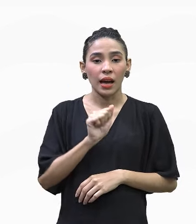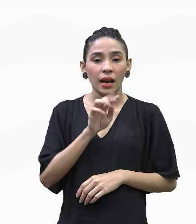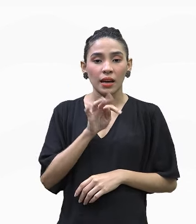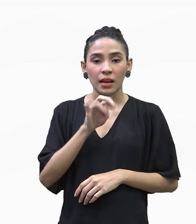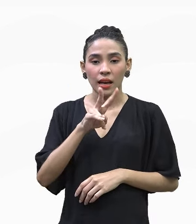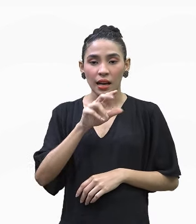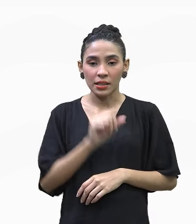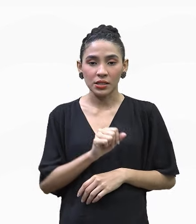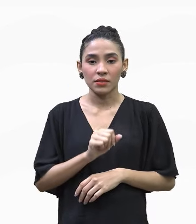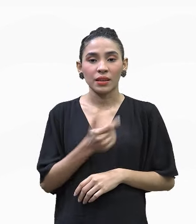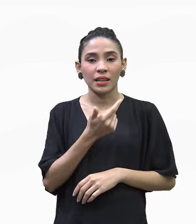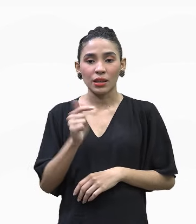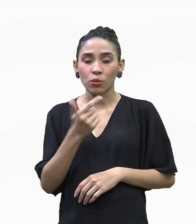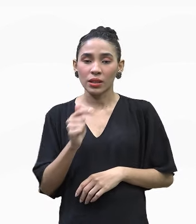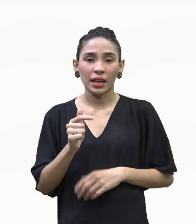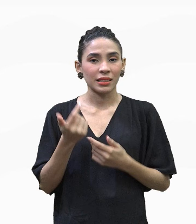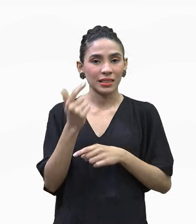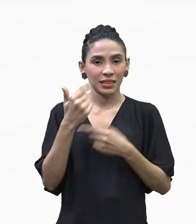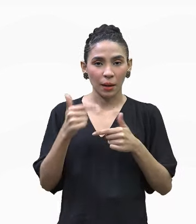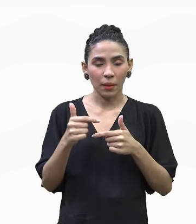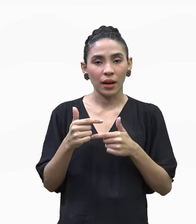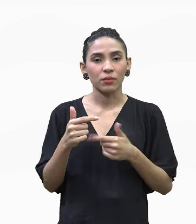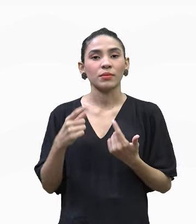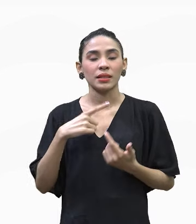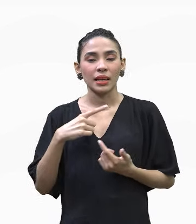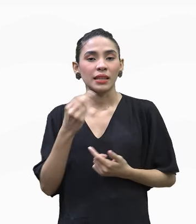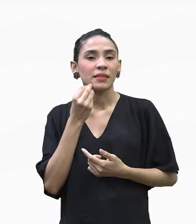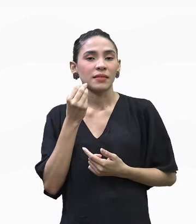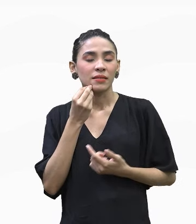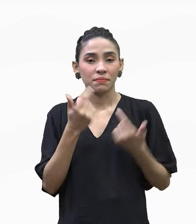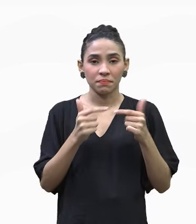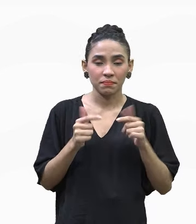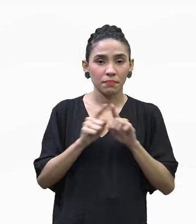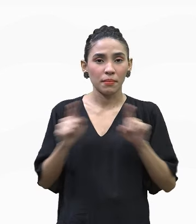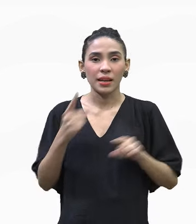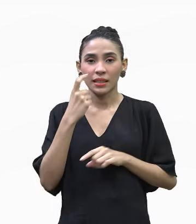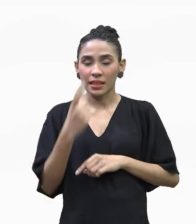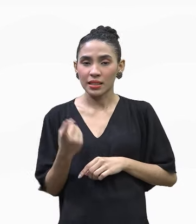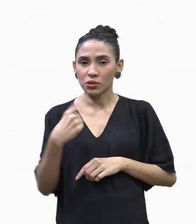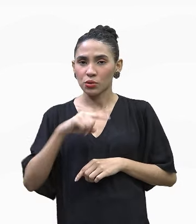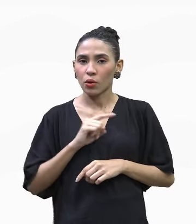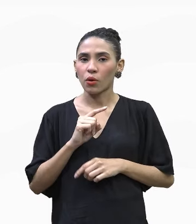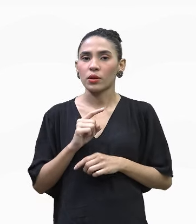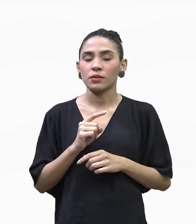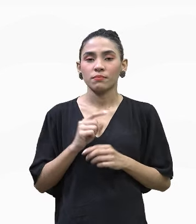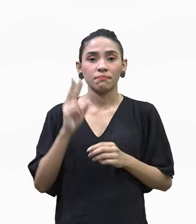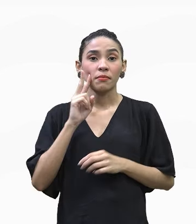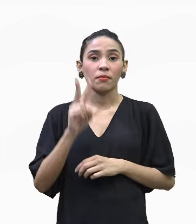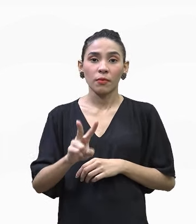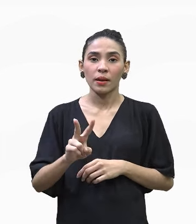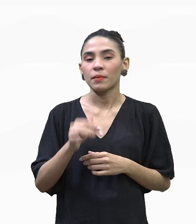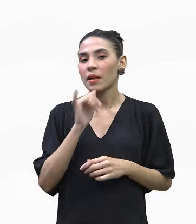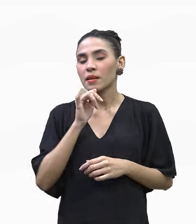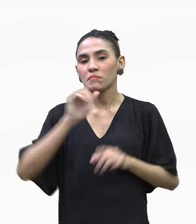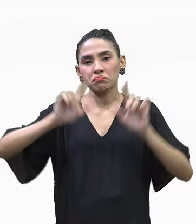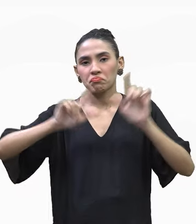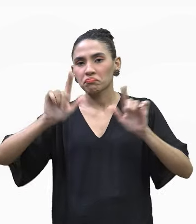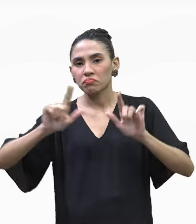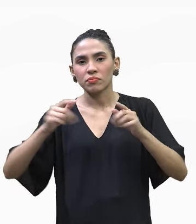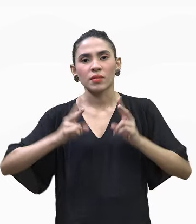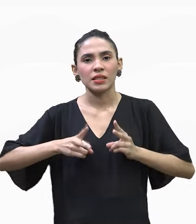está sem emprego em busca de trabalho e sabe professor é interessante que a gente costuma assistir né aí os noticiários